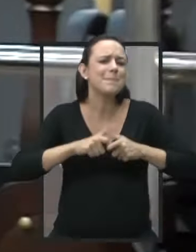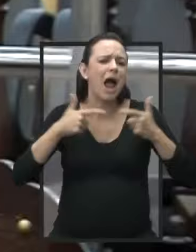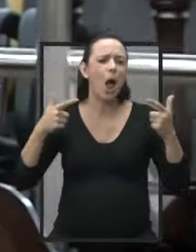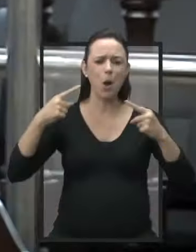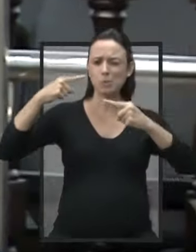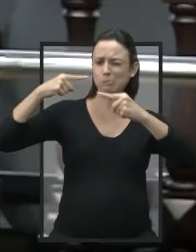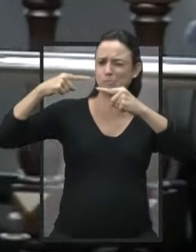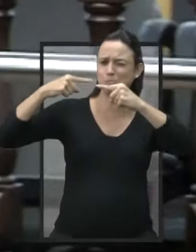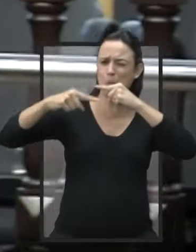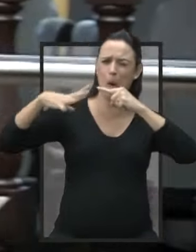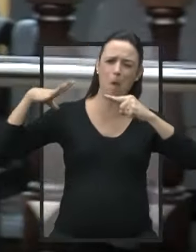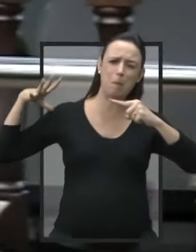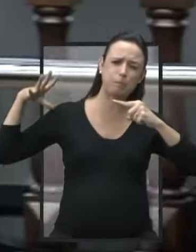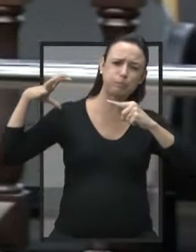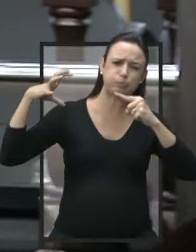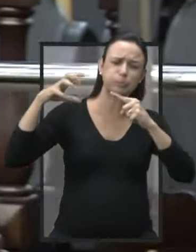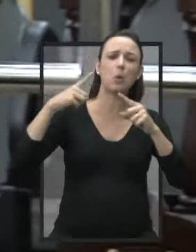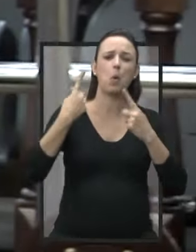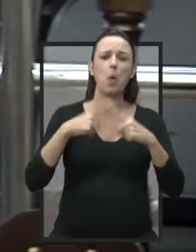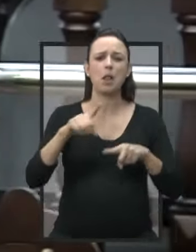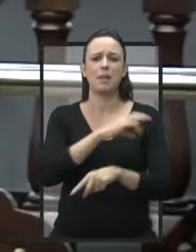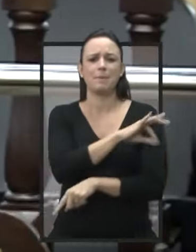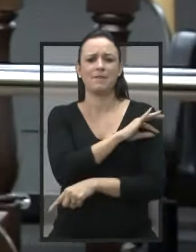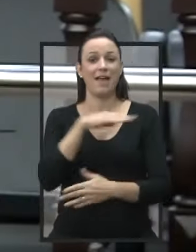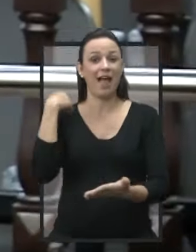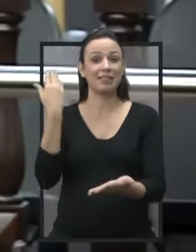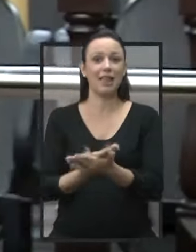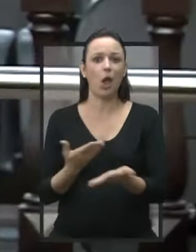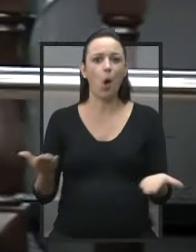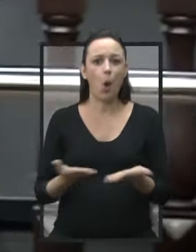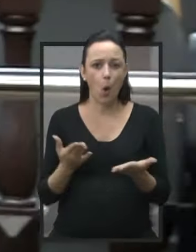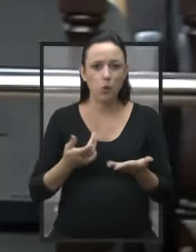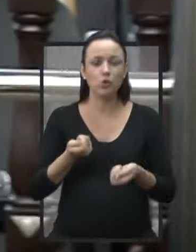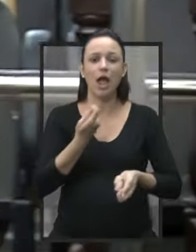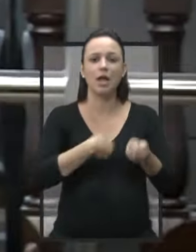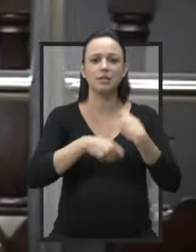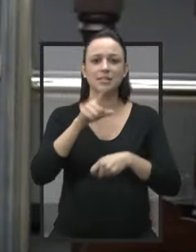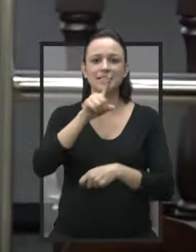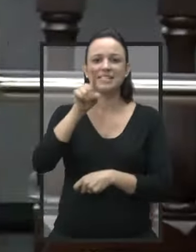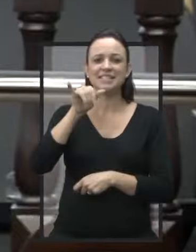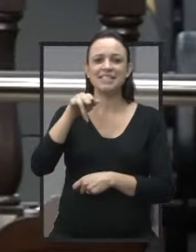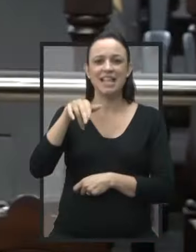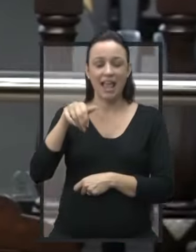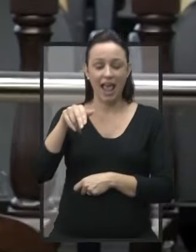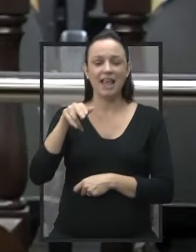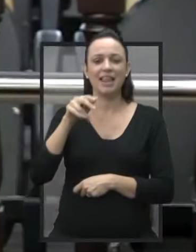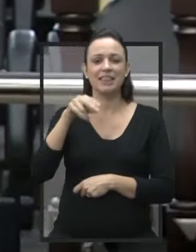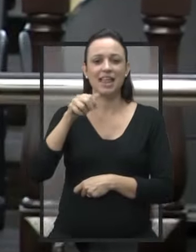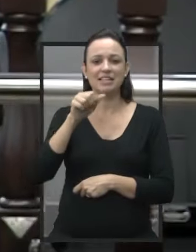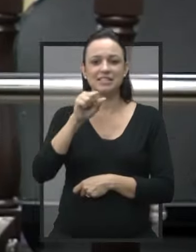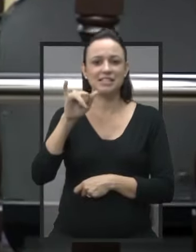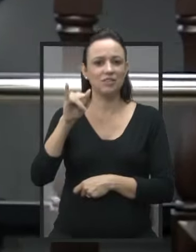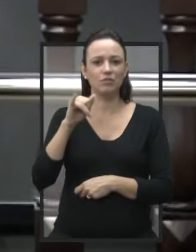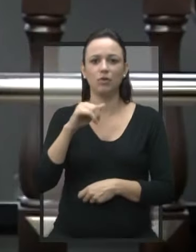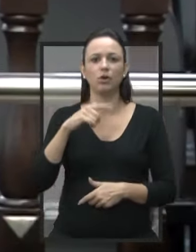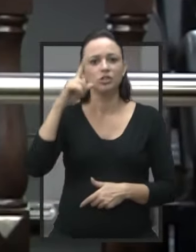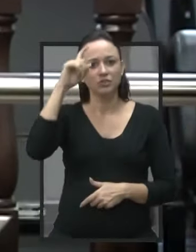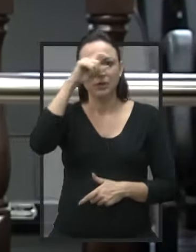maior oposição a um prefeito até os dias de hoje, deixando a administração do professor Ziem Nassif